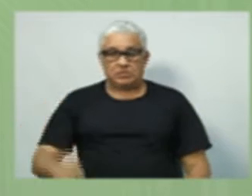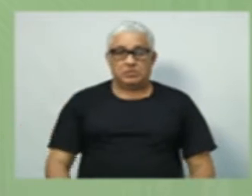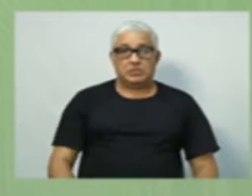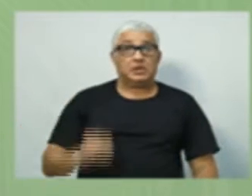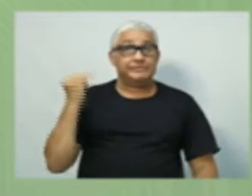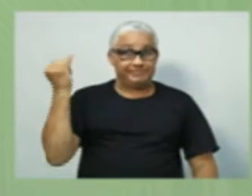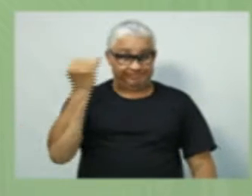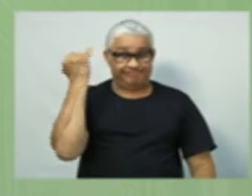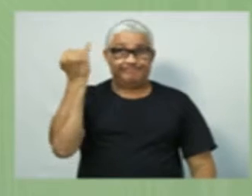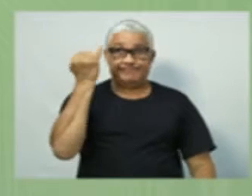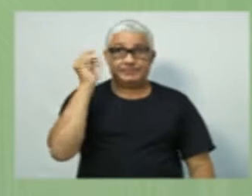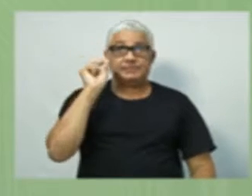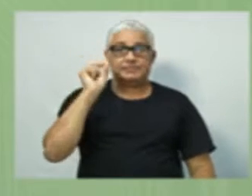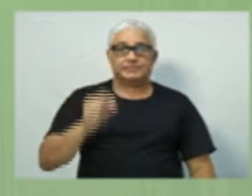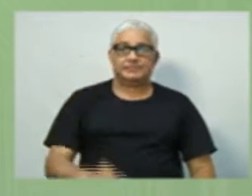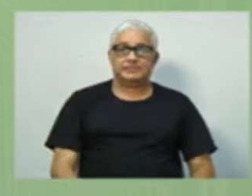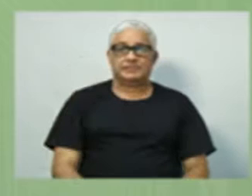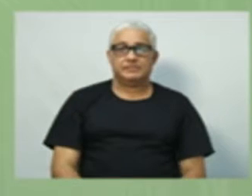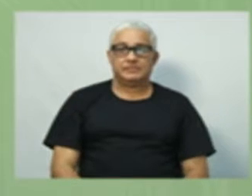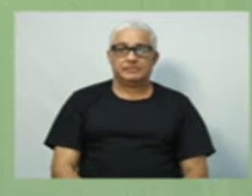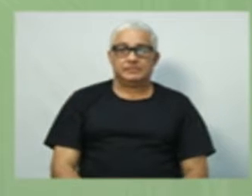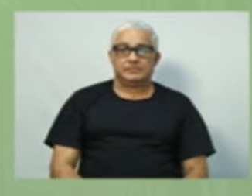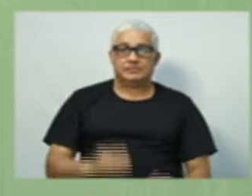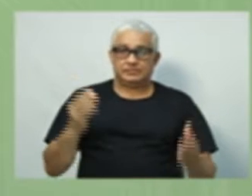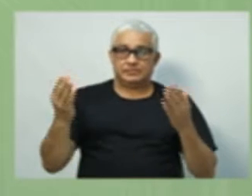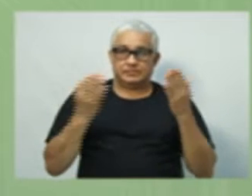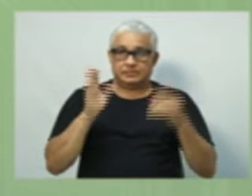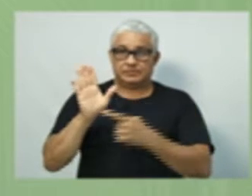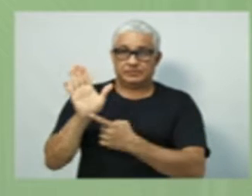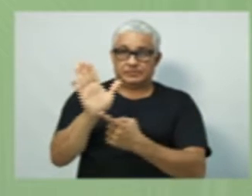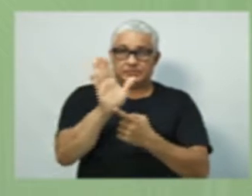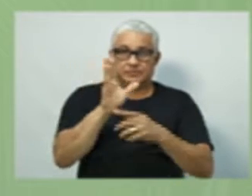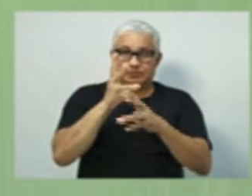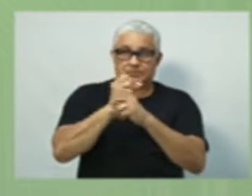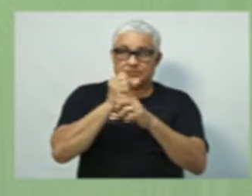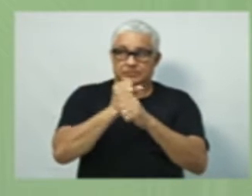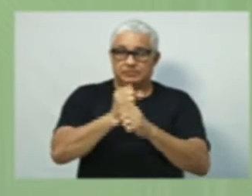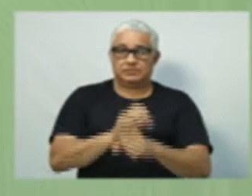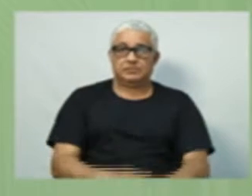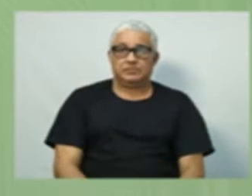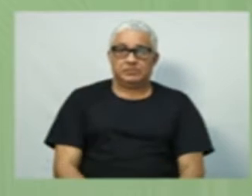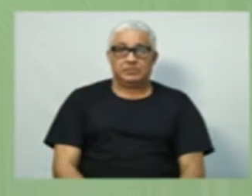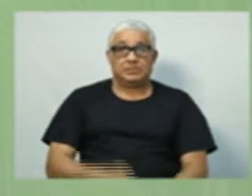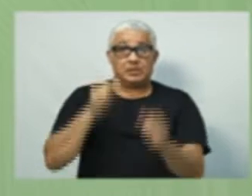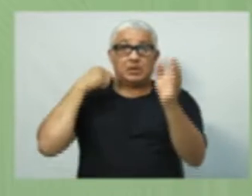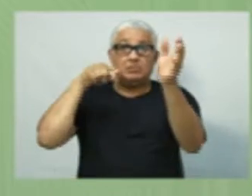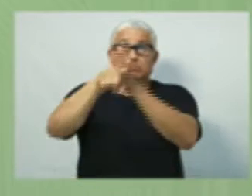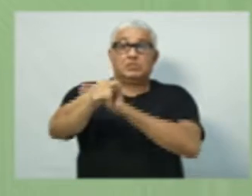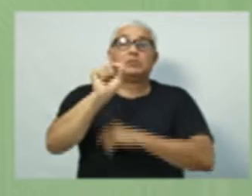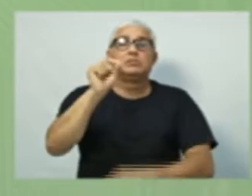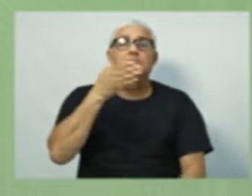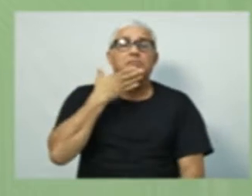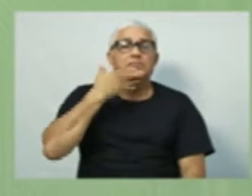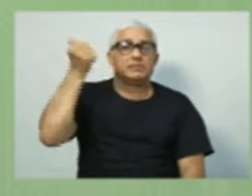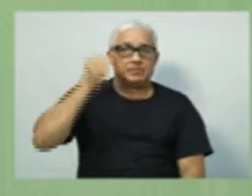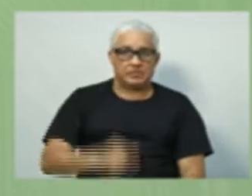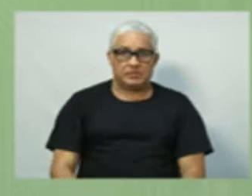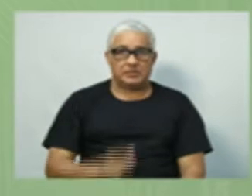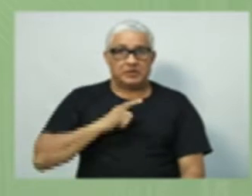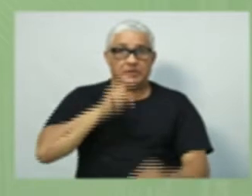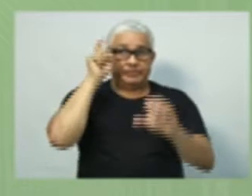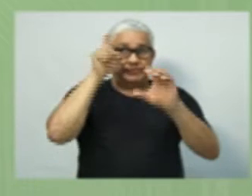correta análise das demonstrações contábeis pergunto o que é melhor ter uma